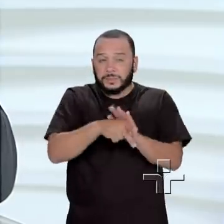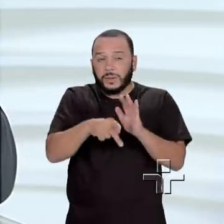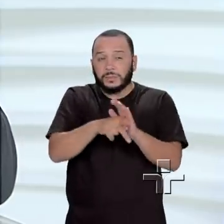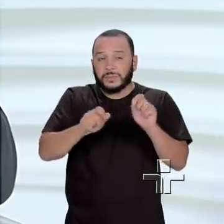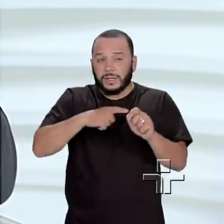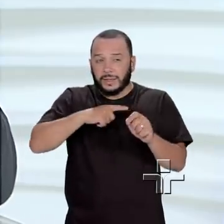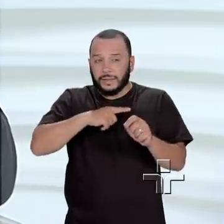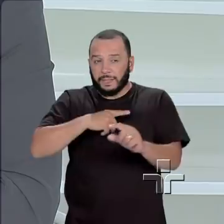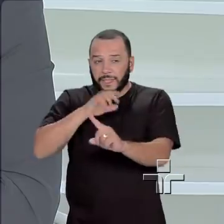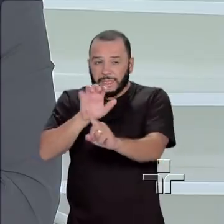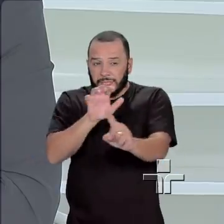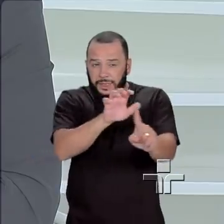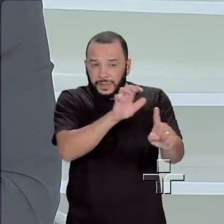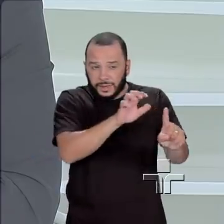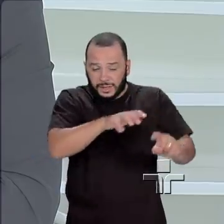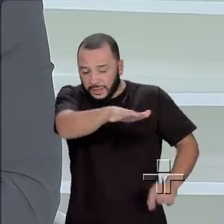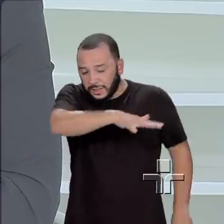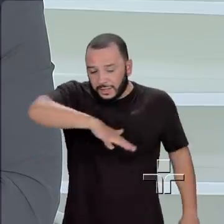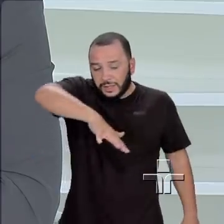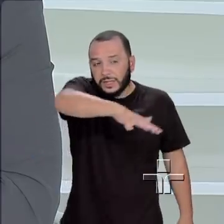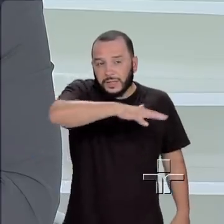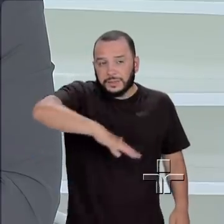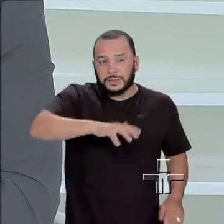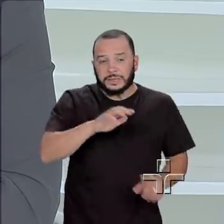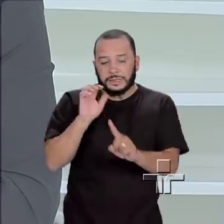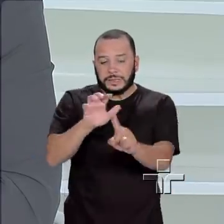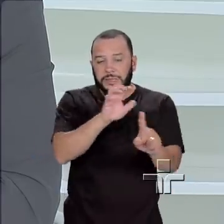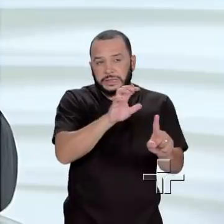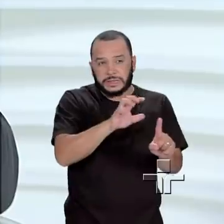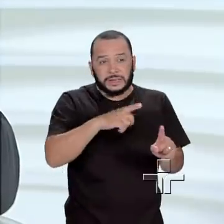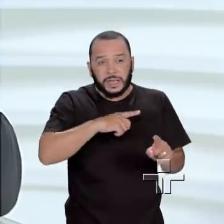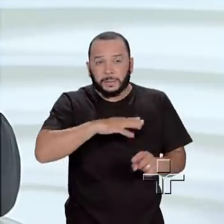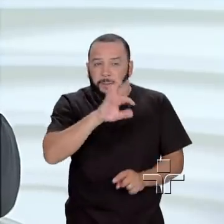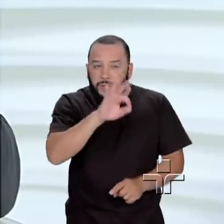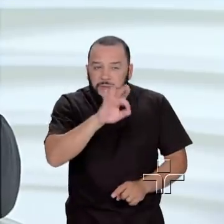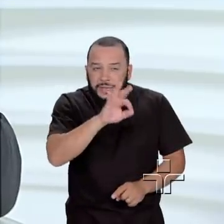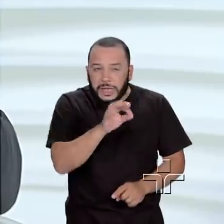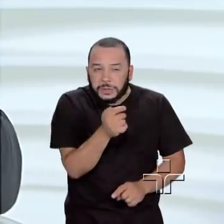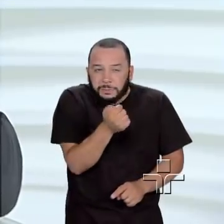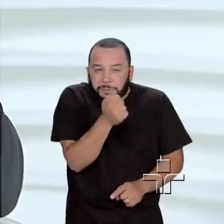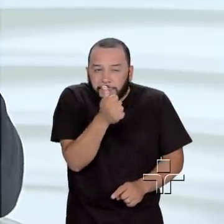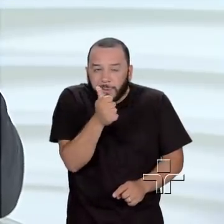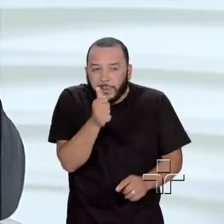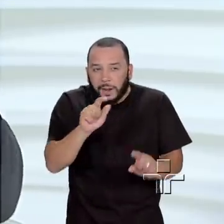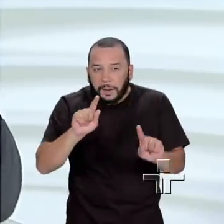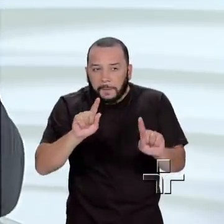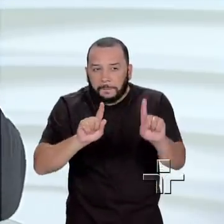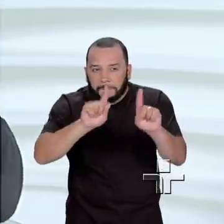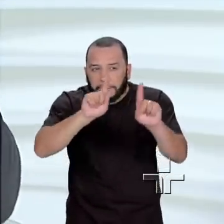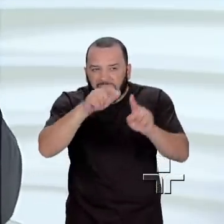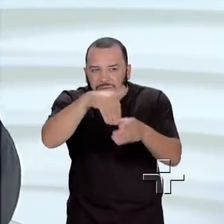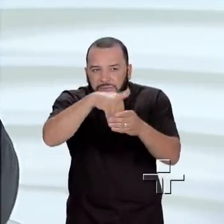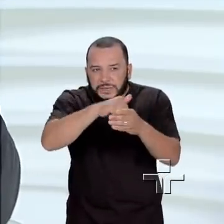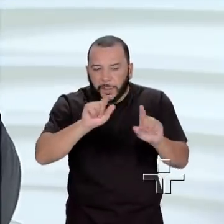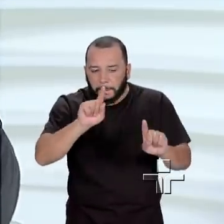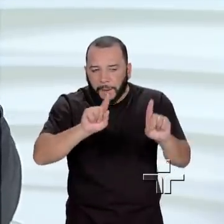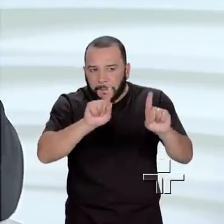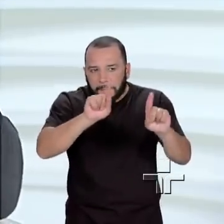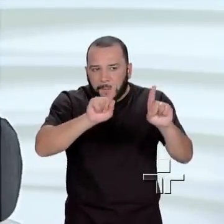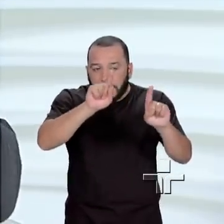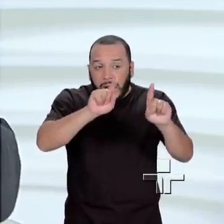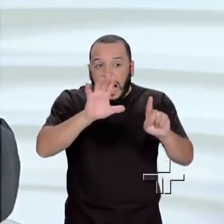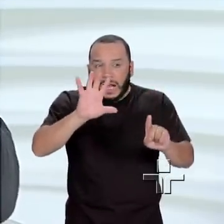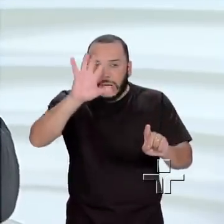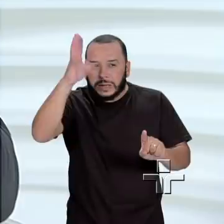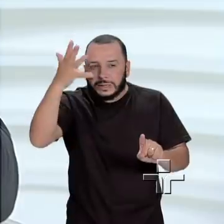as porcentagens de diferença entre quem ganhava e quem perdia eram muito pequenas. Ou seja, o efeito total da rede na eleição